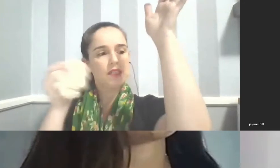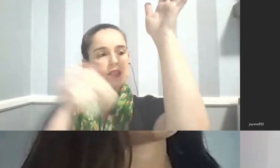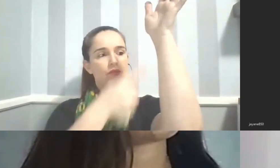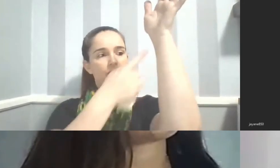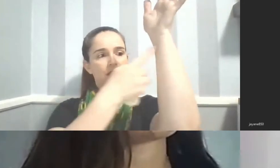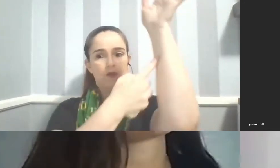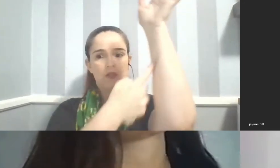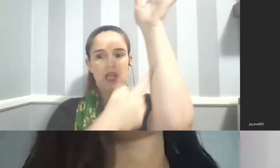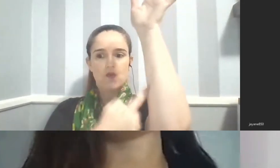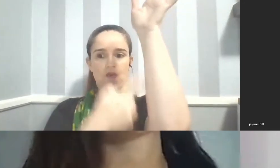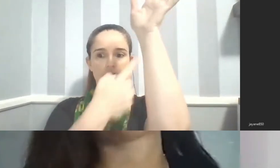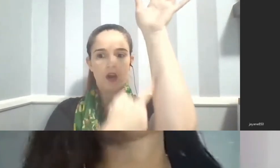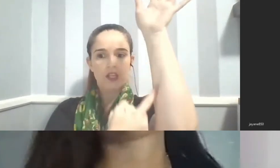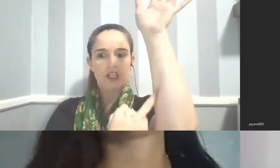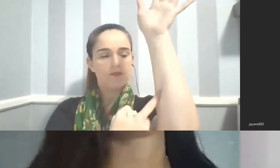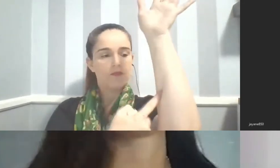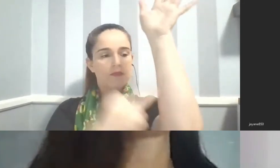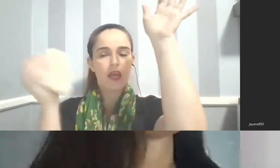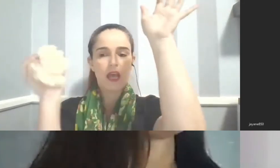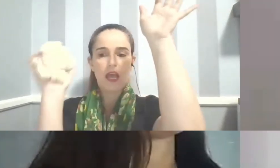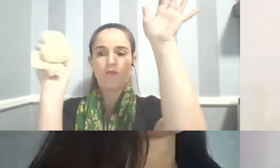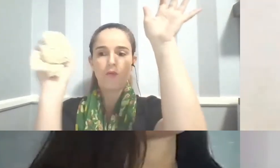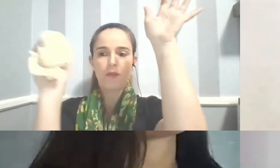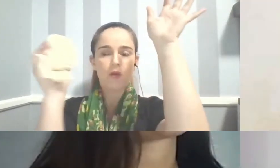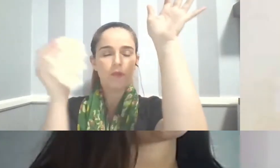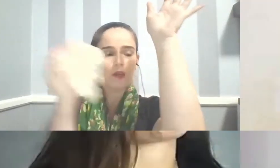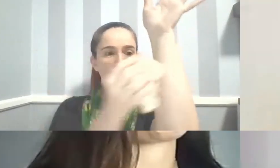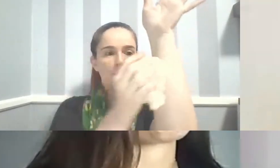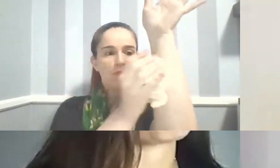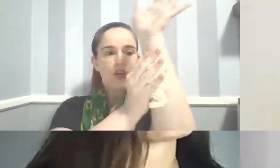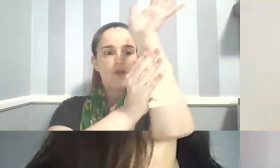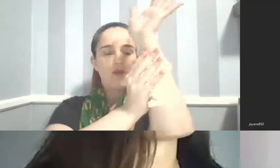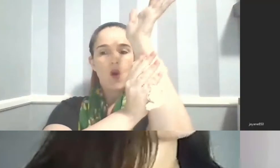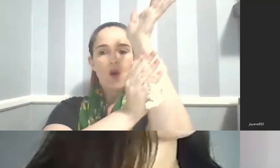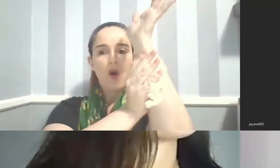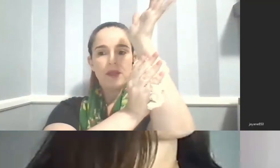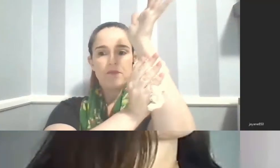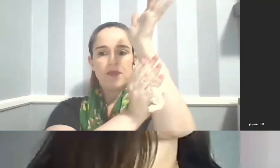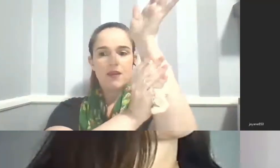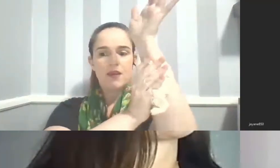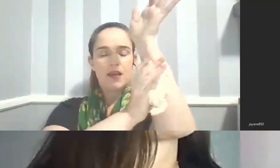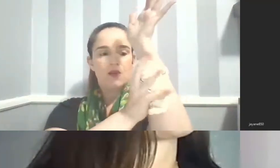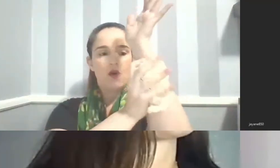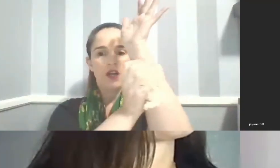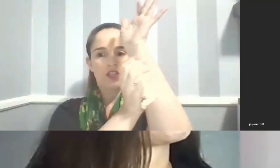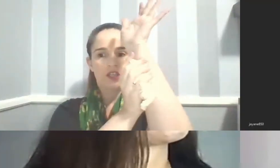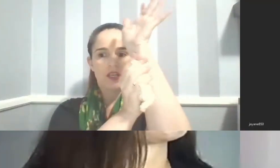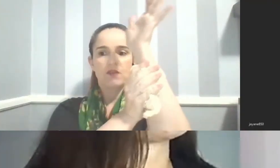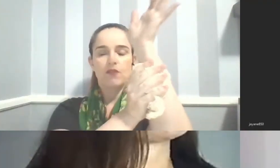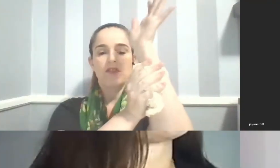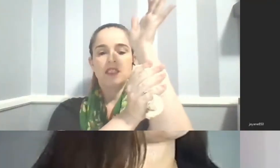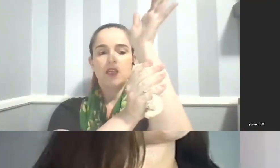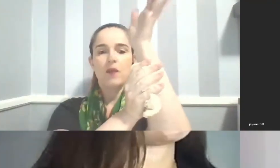novo. Então, o que eu vou fazer? Eu tenho um corte, eu vou pegar um pano limpo e eu vou comprimir esse